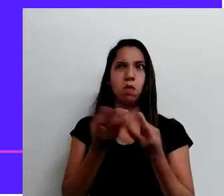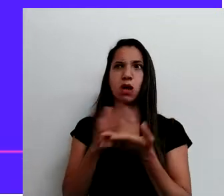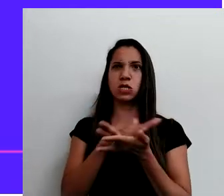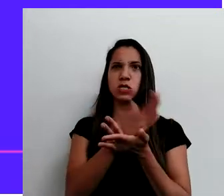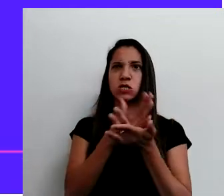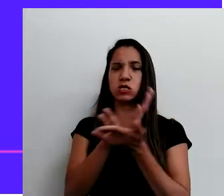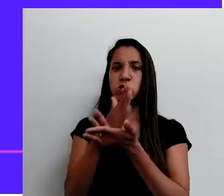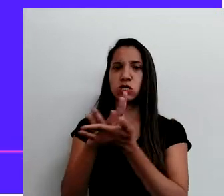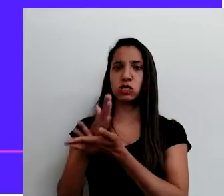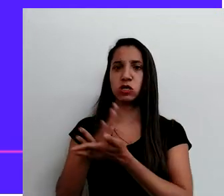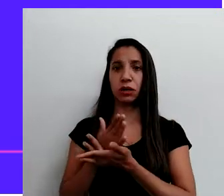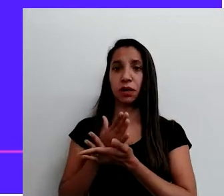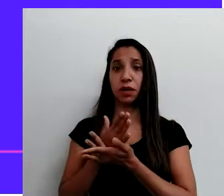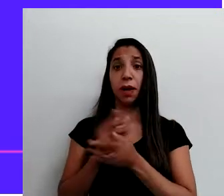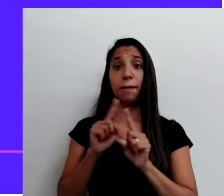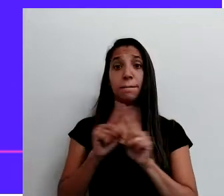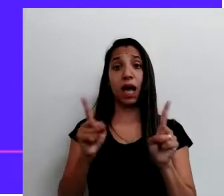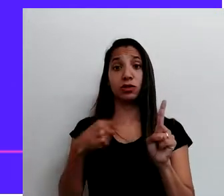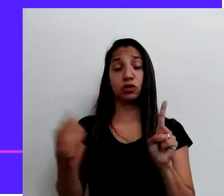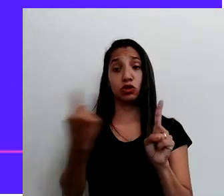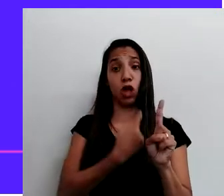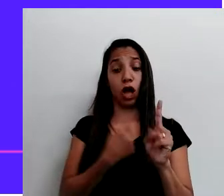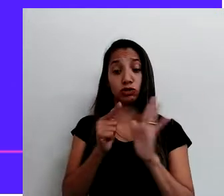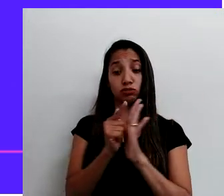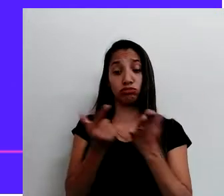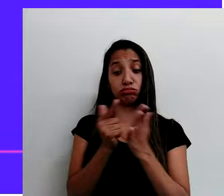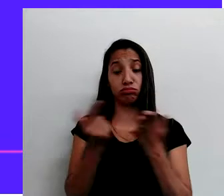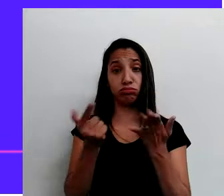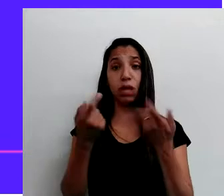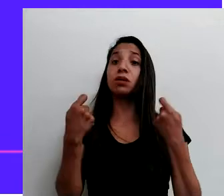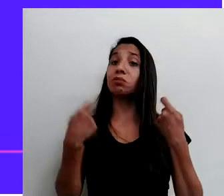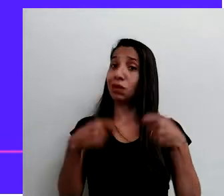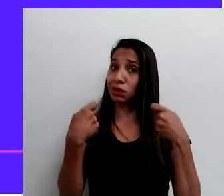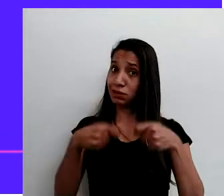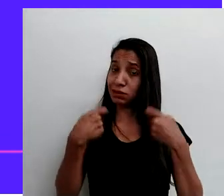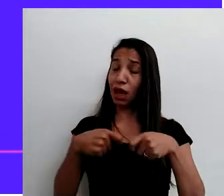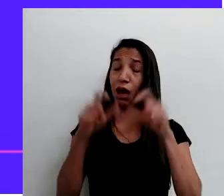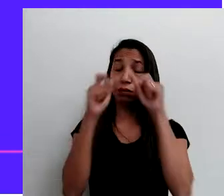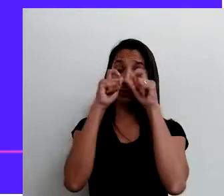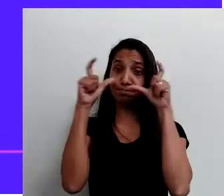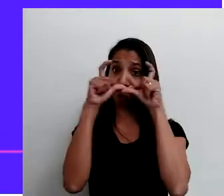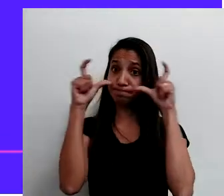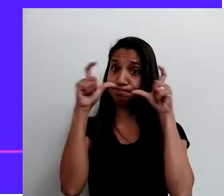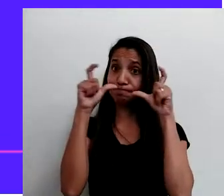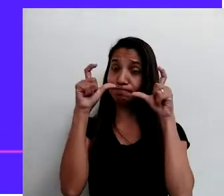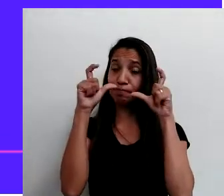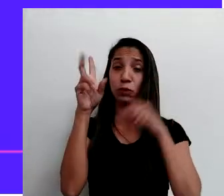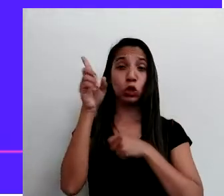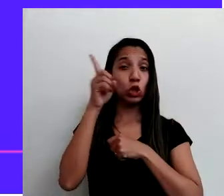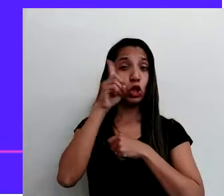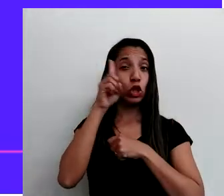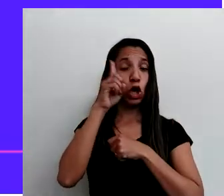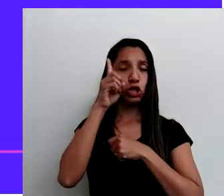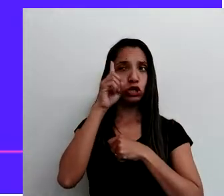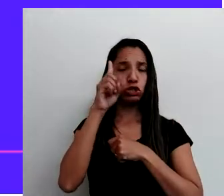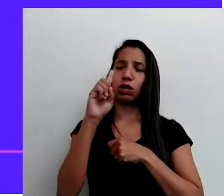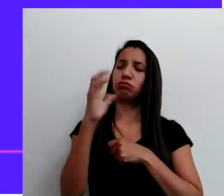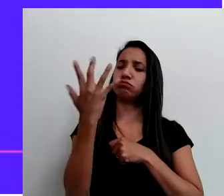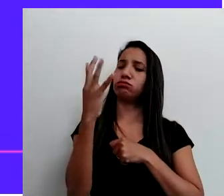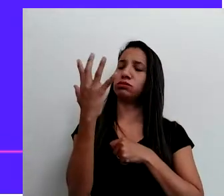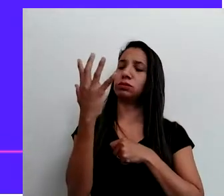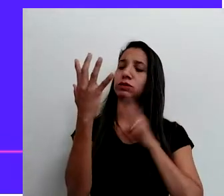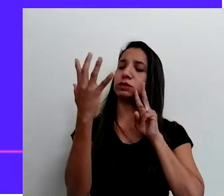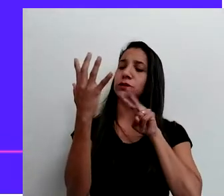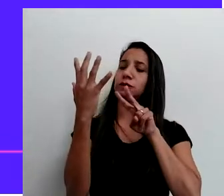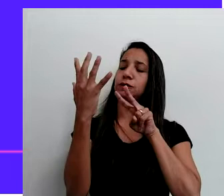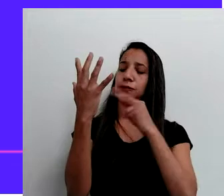essas dimensões. Nós precisamos nos olhar no espelho para tratar seriamente, com